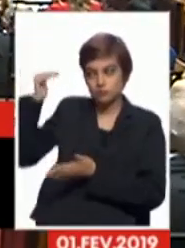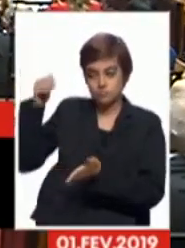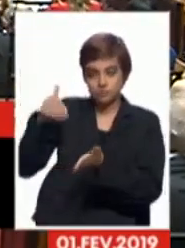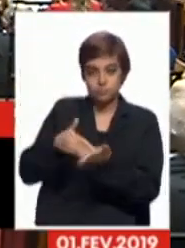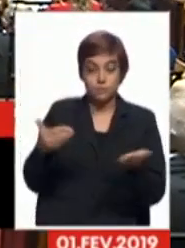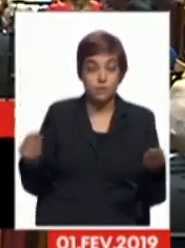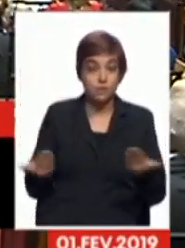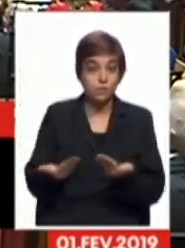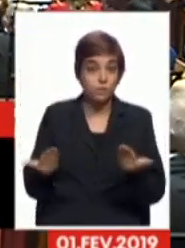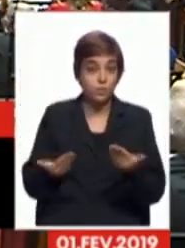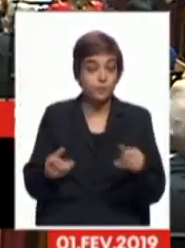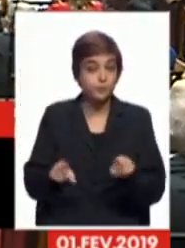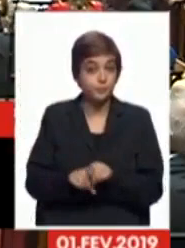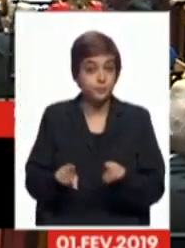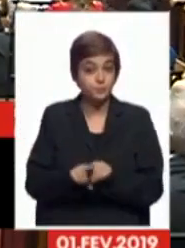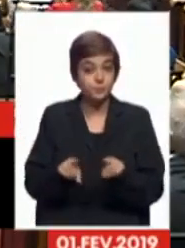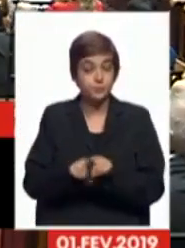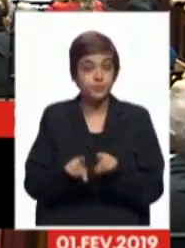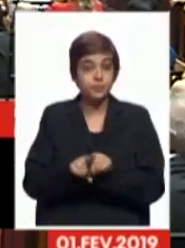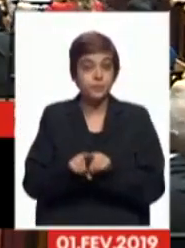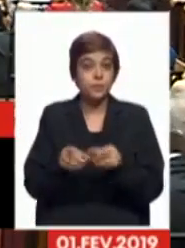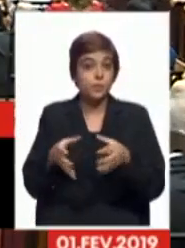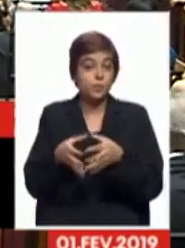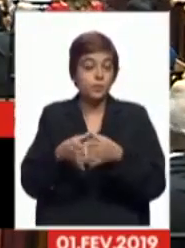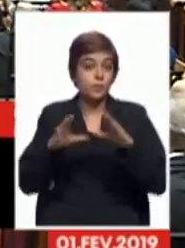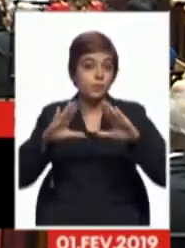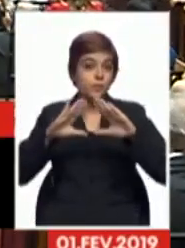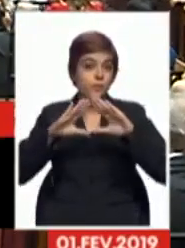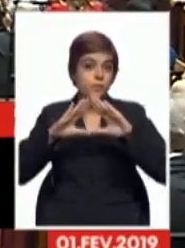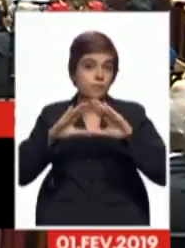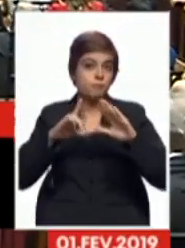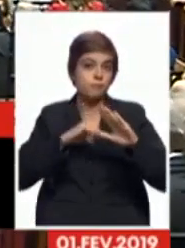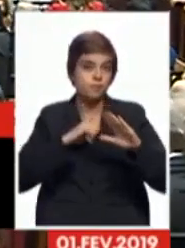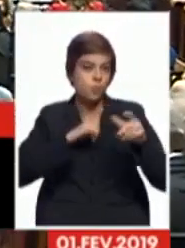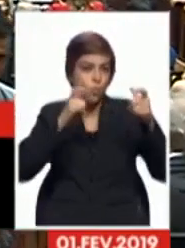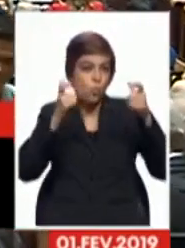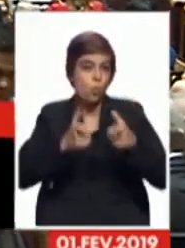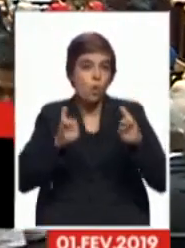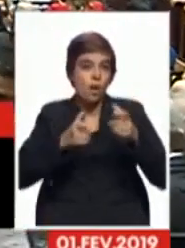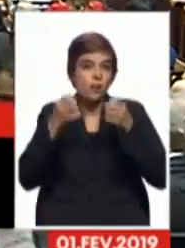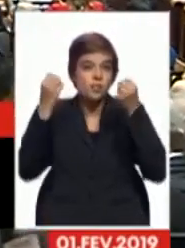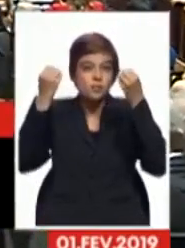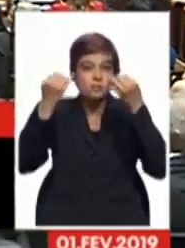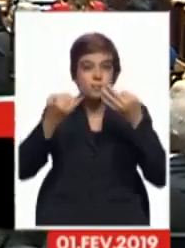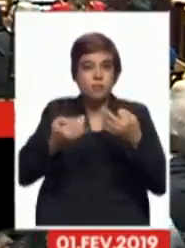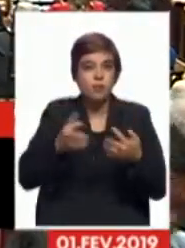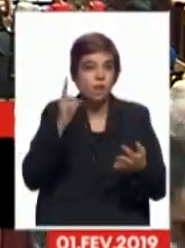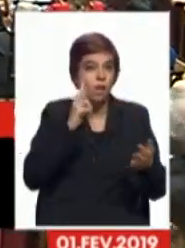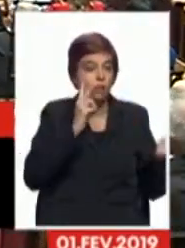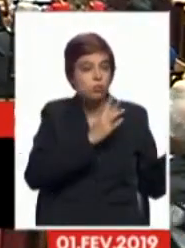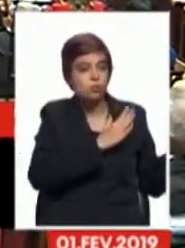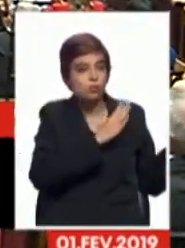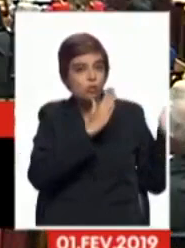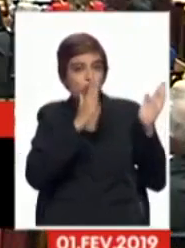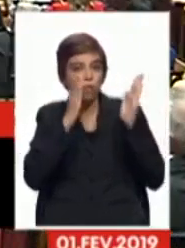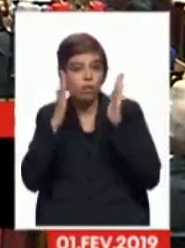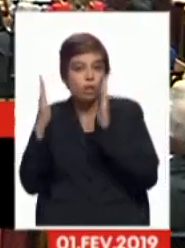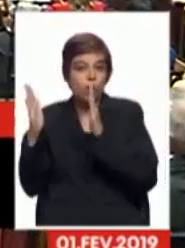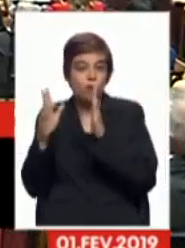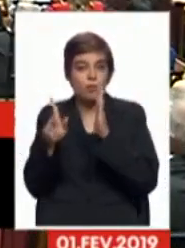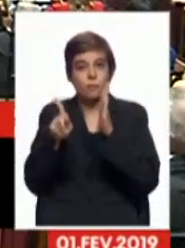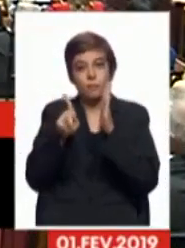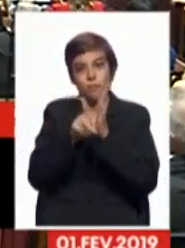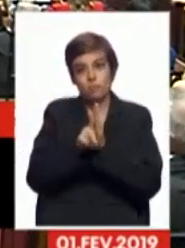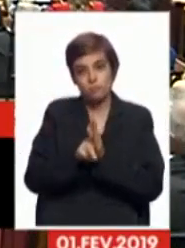lembrando também que a Assembleia tem um acervo, né, que conta a história do Legislativo em Minas. Então,